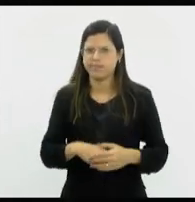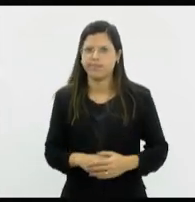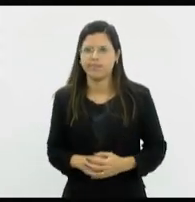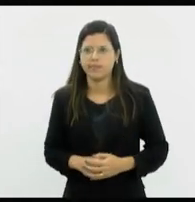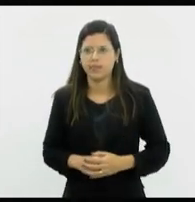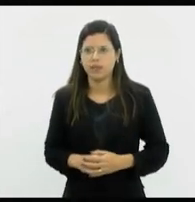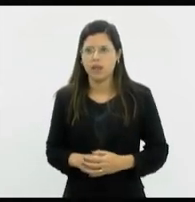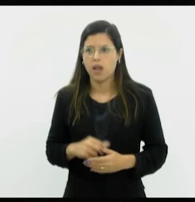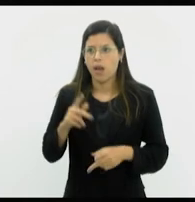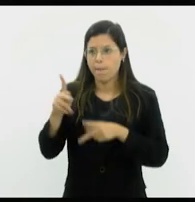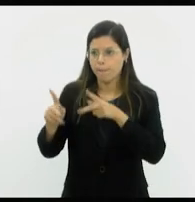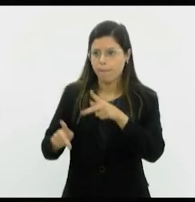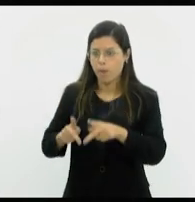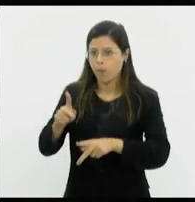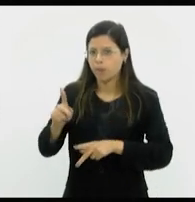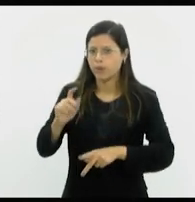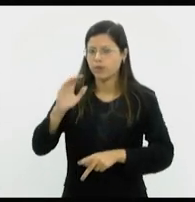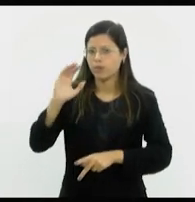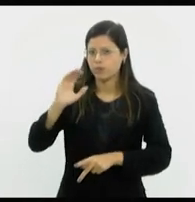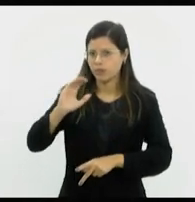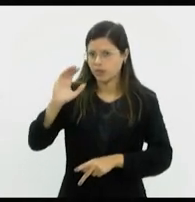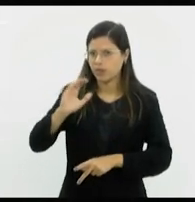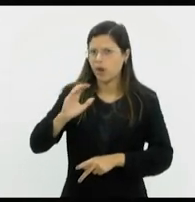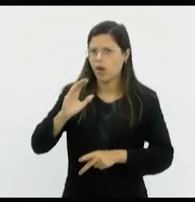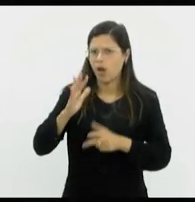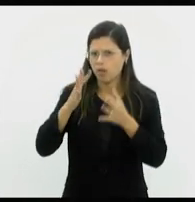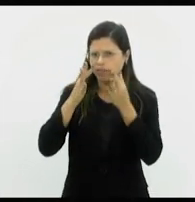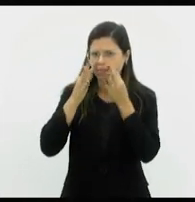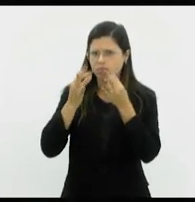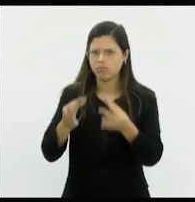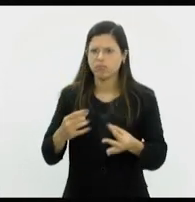A população de Niterói está atenta.